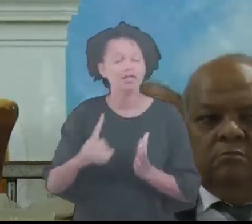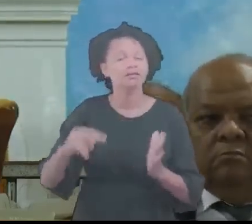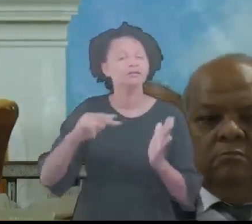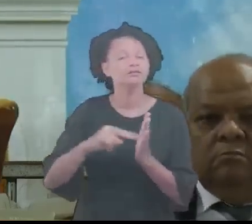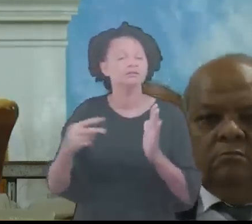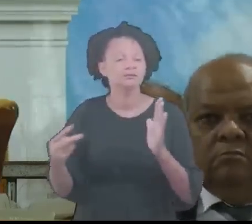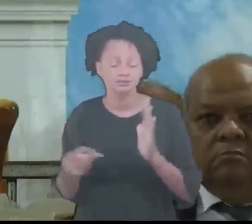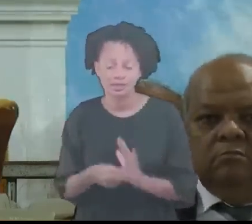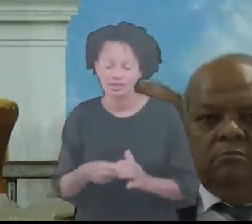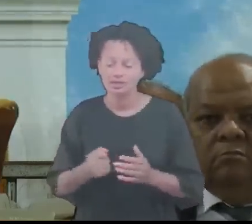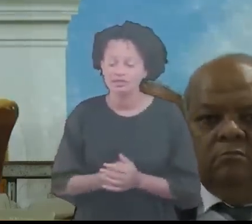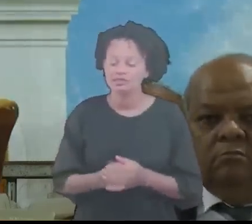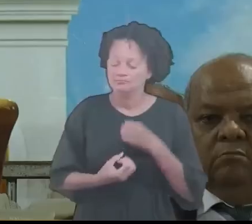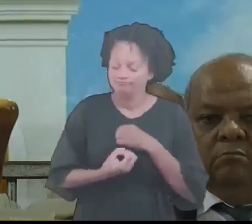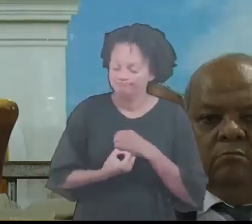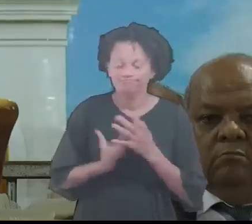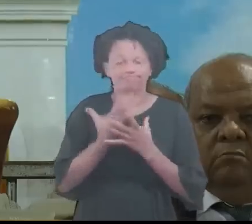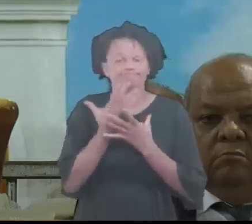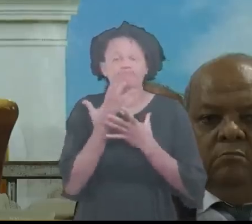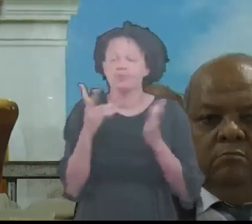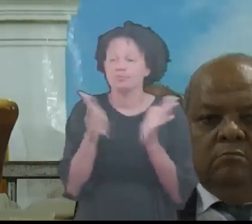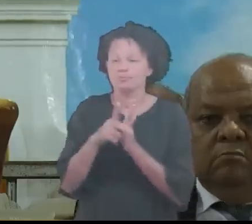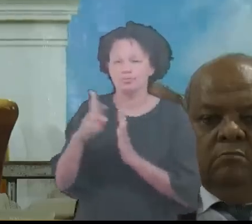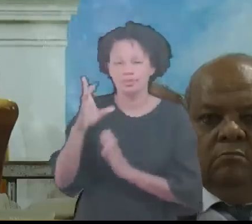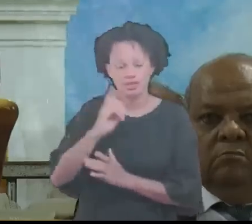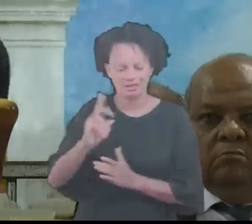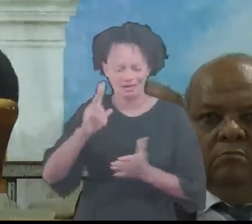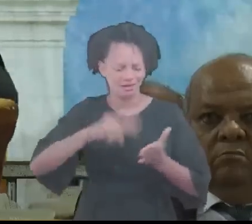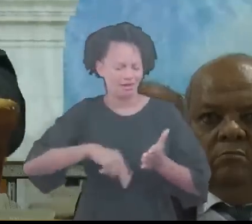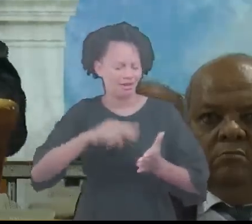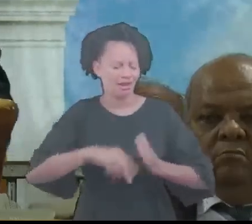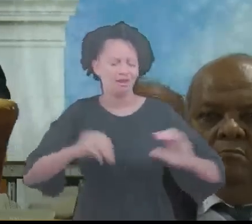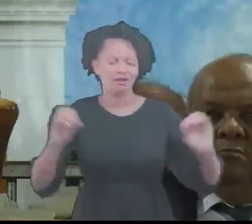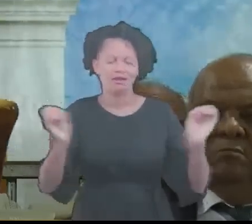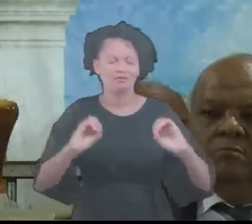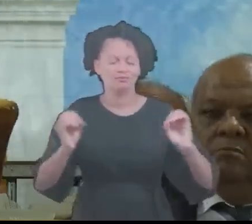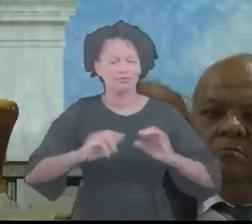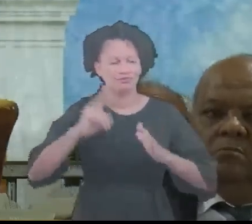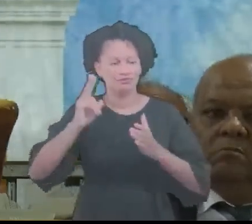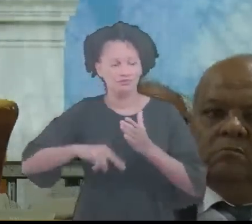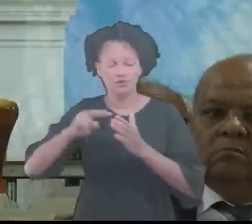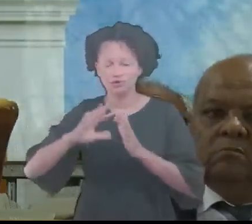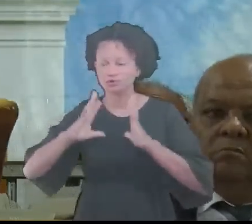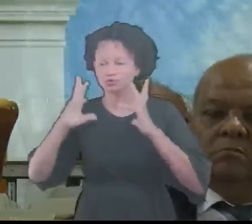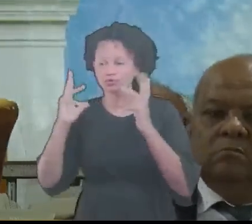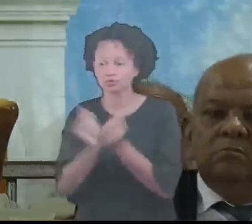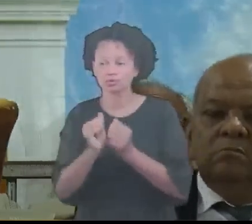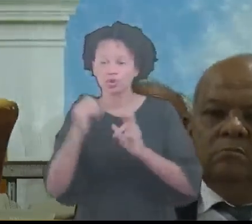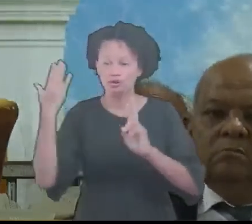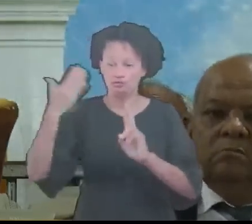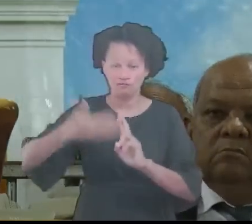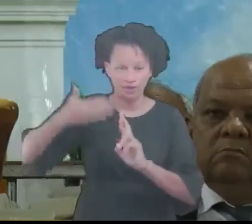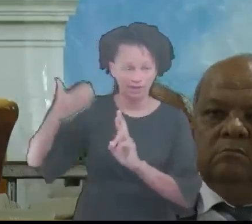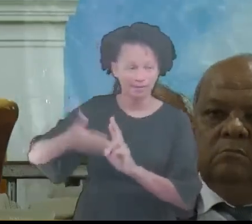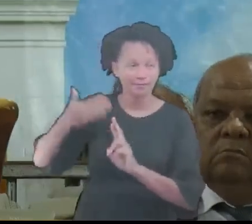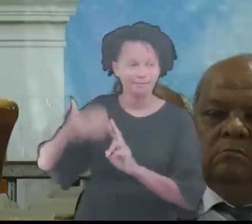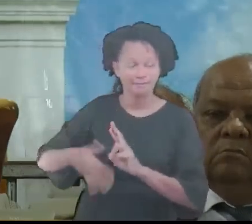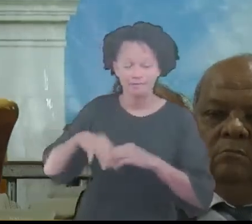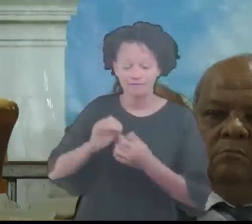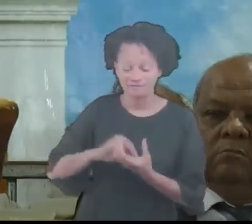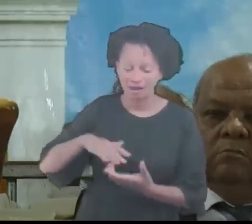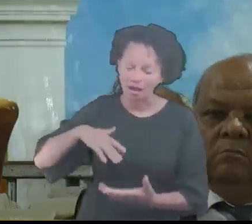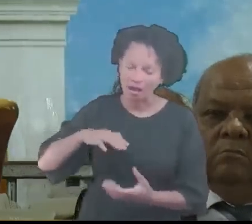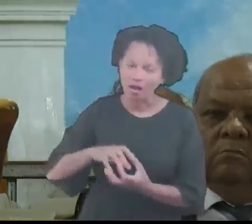a natureza divina. Eu não vou ler, porque se eu for ler todas as referências, nós vamos passar a